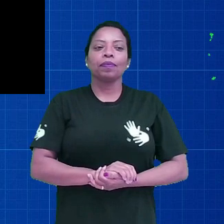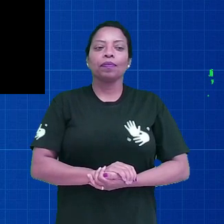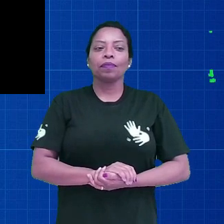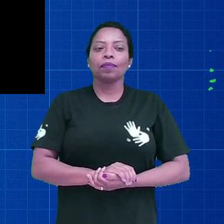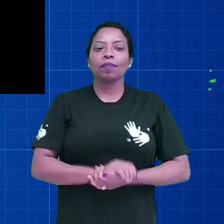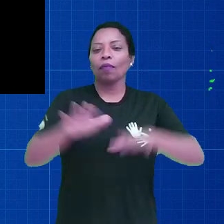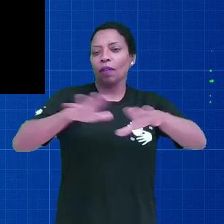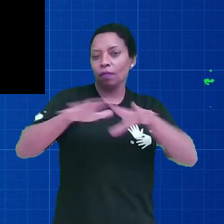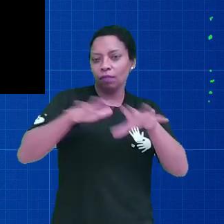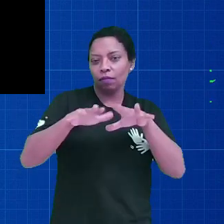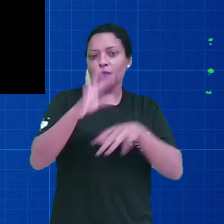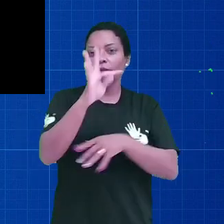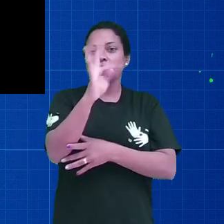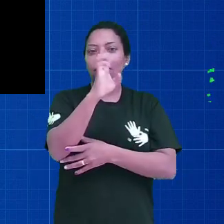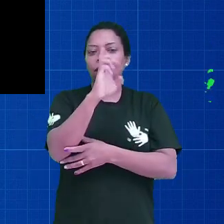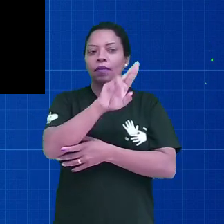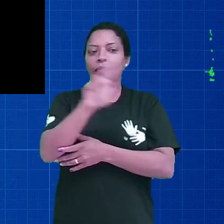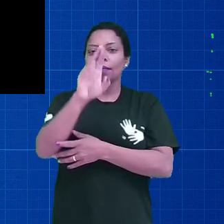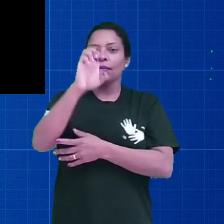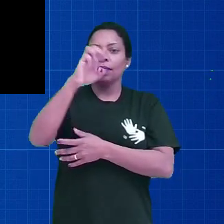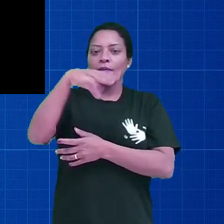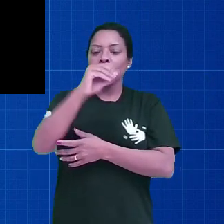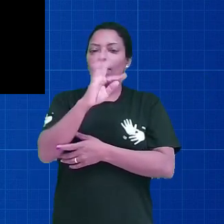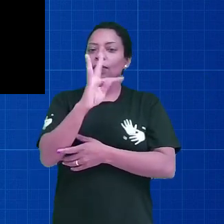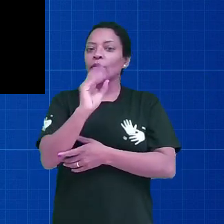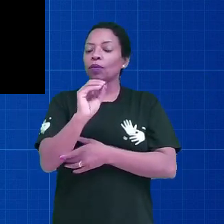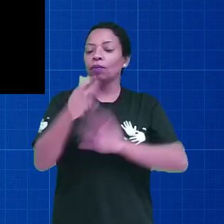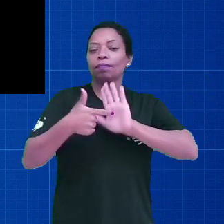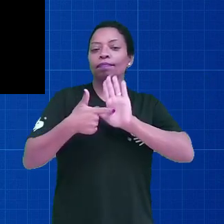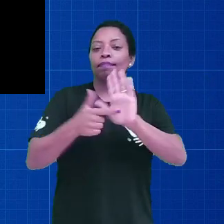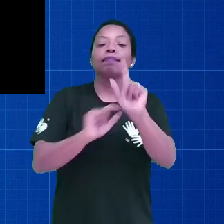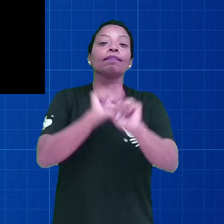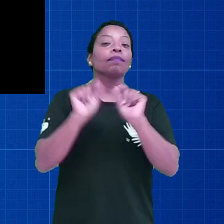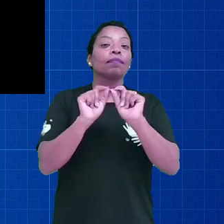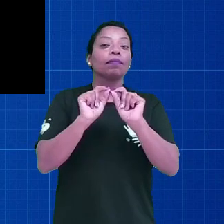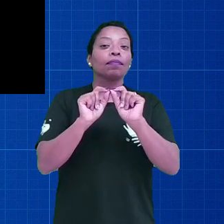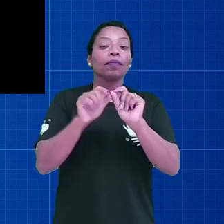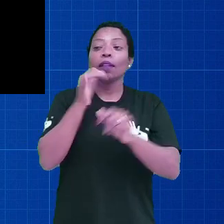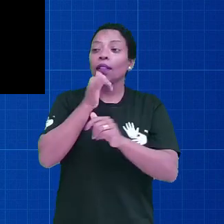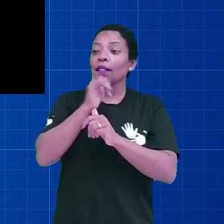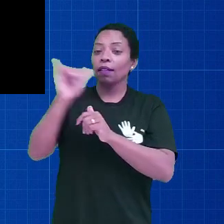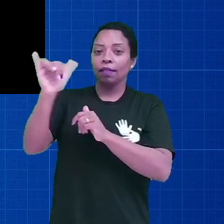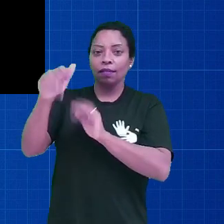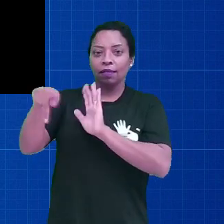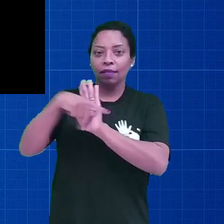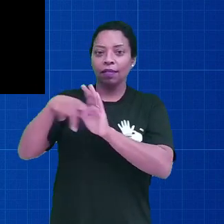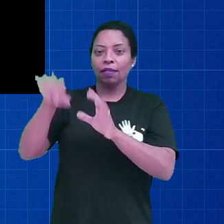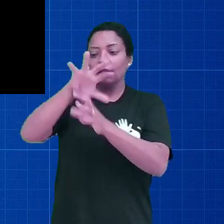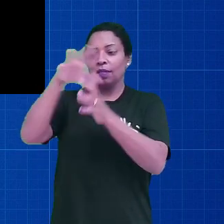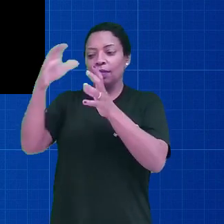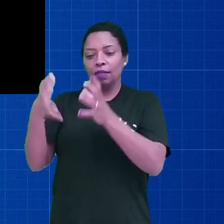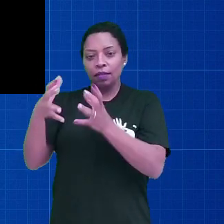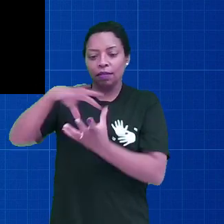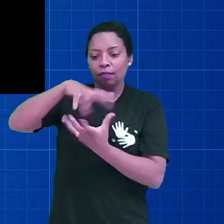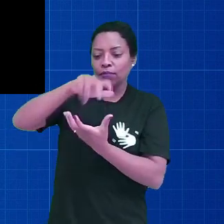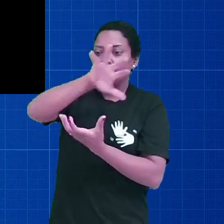Os terremotos, eles transmitem uma grande quantidade de energia para a atmosfera. E aí,